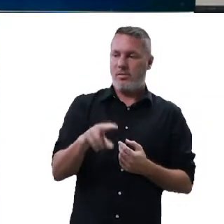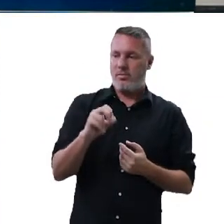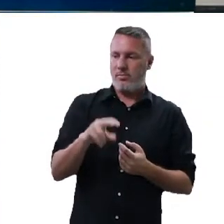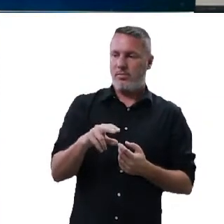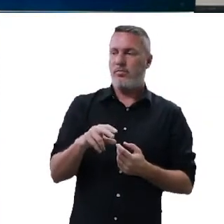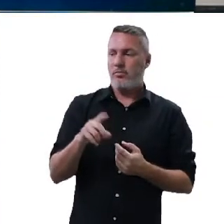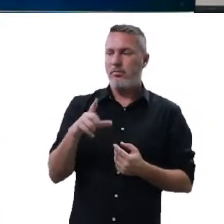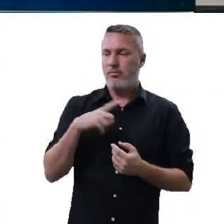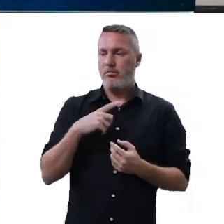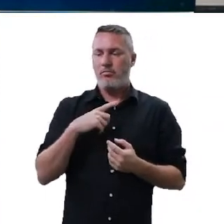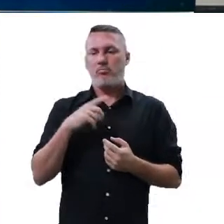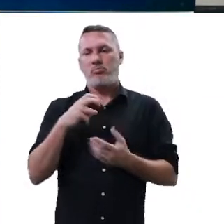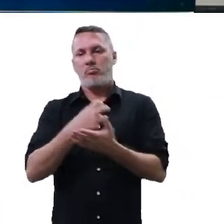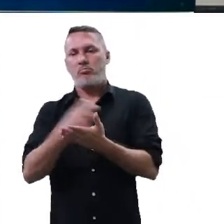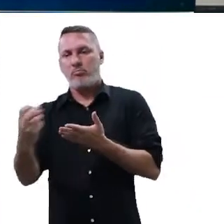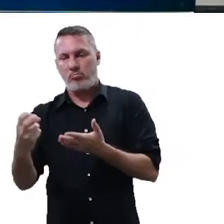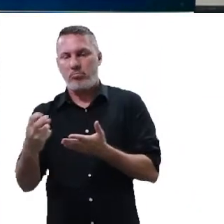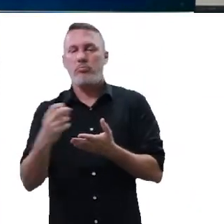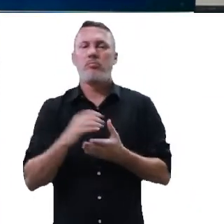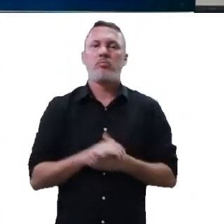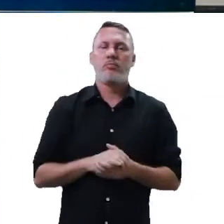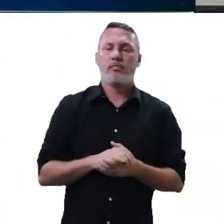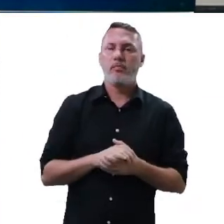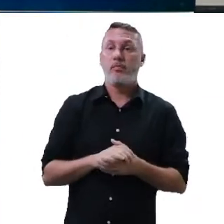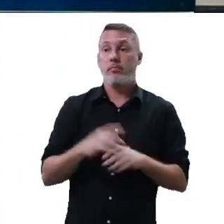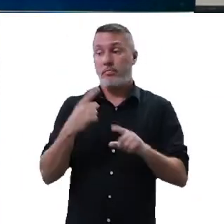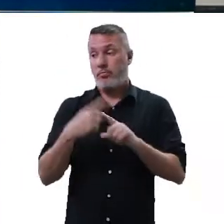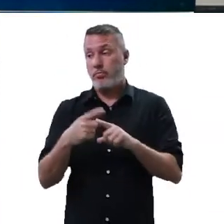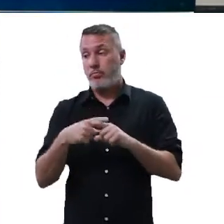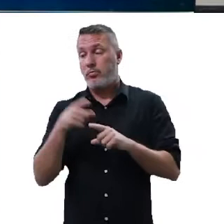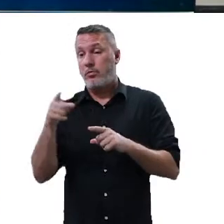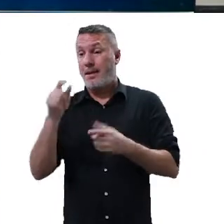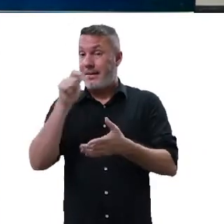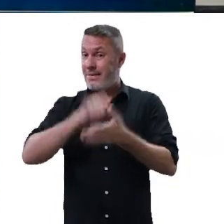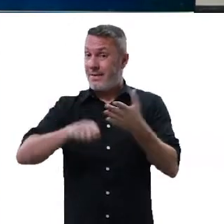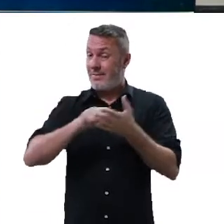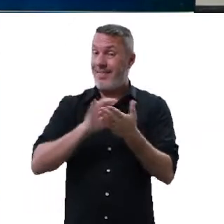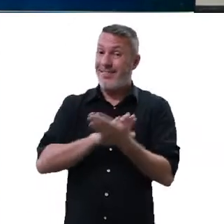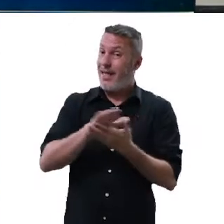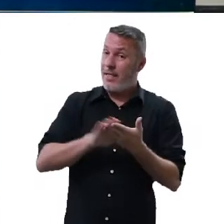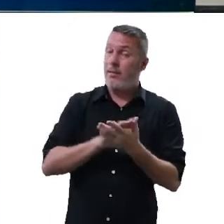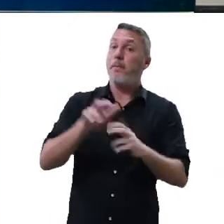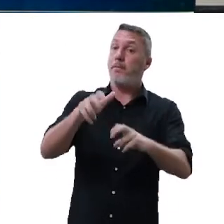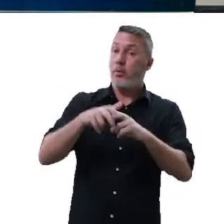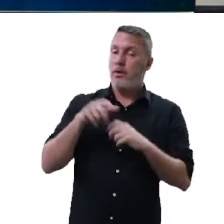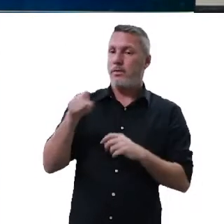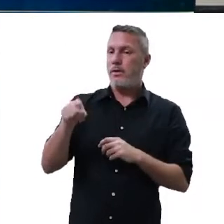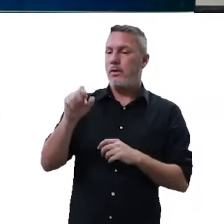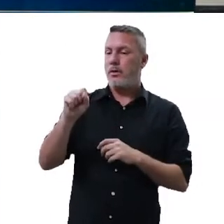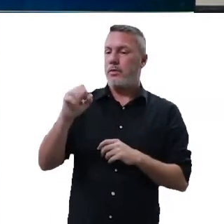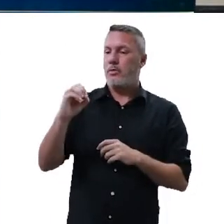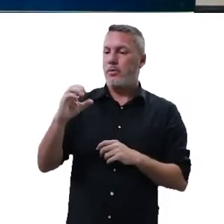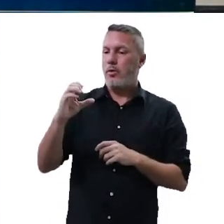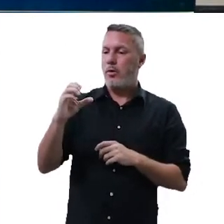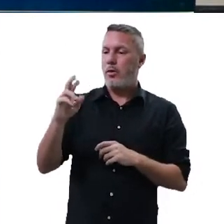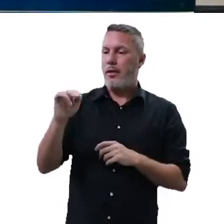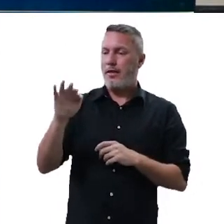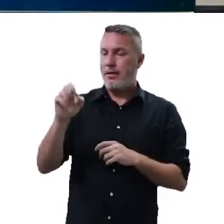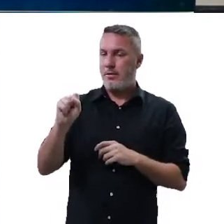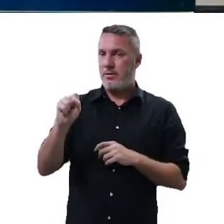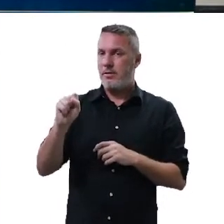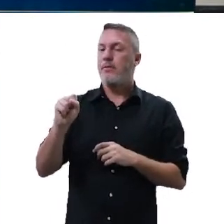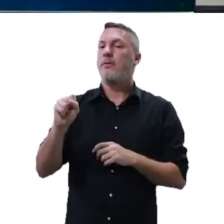cicuta. E faleceu sem deixar nada escrito, como eu já havia falado. Ele não escreveu nada, mas graças a Platão,